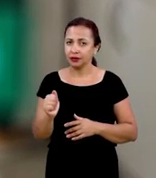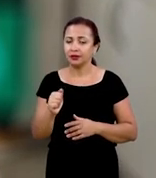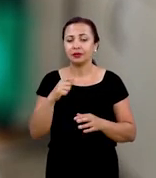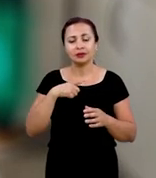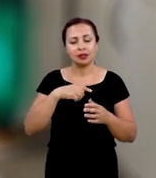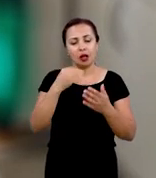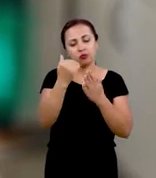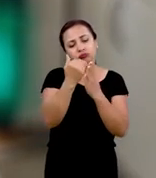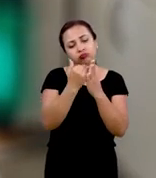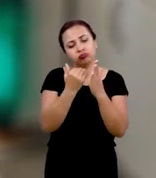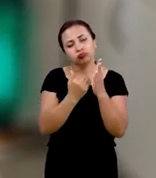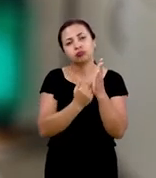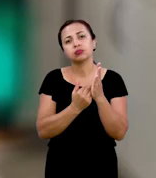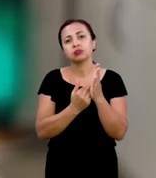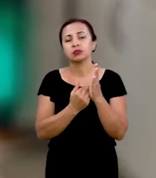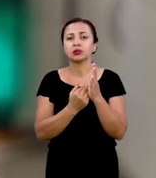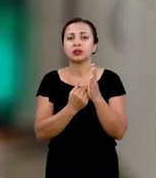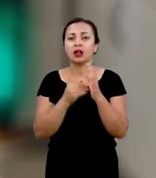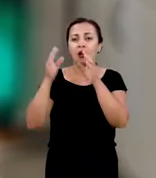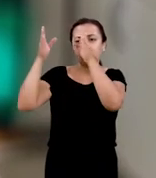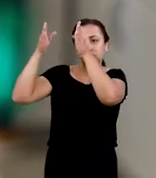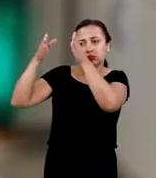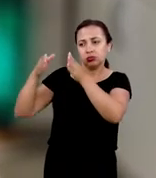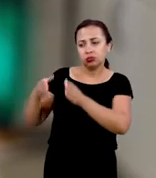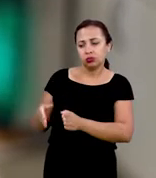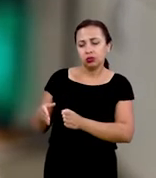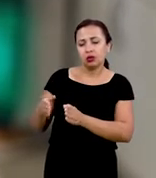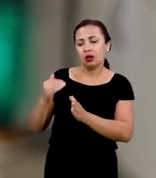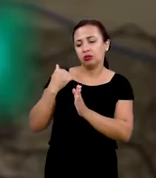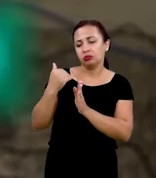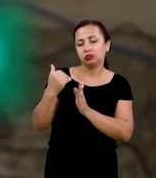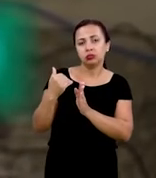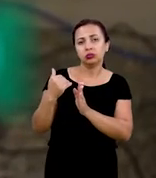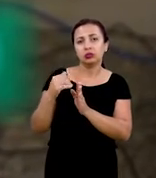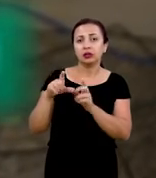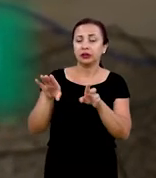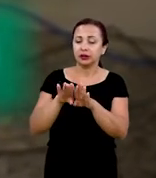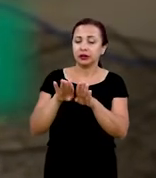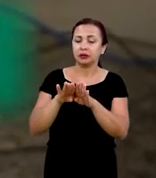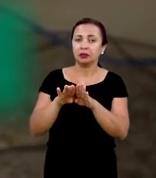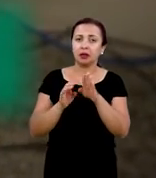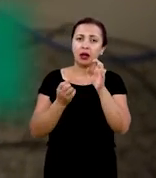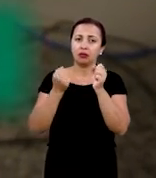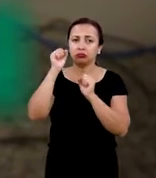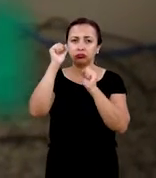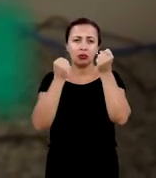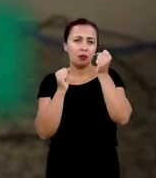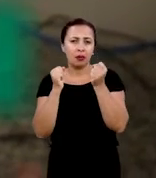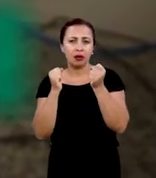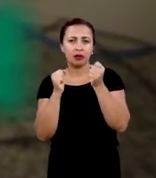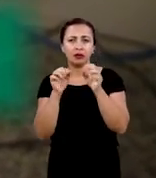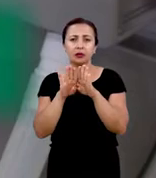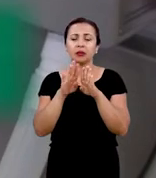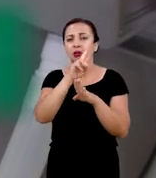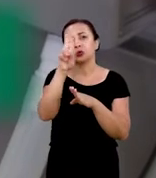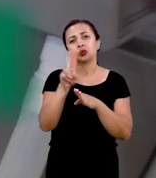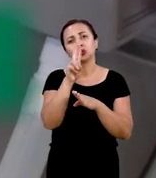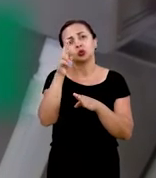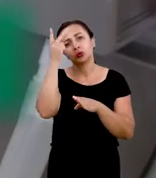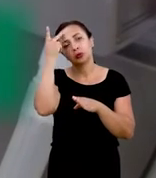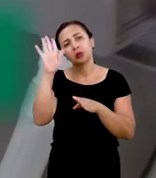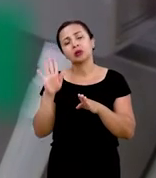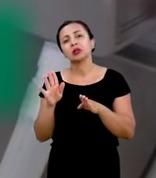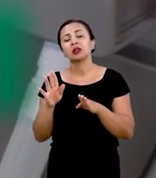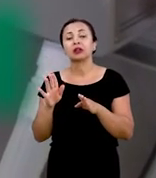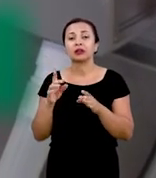algumas subclassificações, como a cromatografia em coluna, camada delgada. A gente tem também aparelhos que são úteis